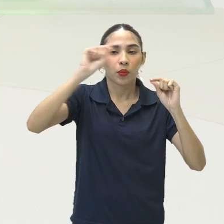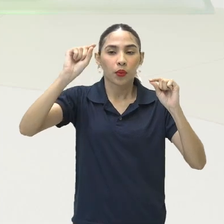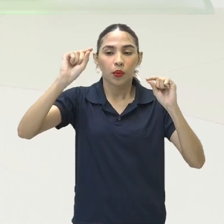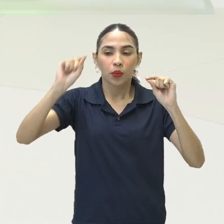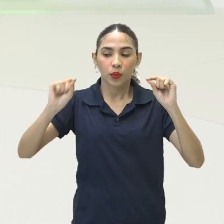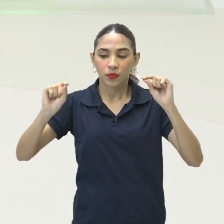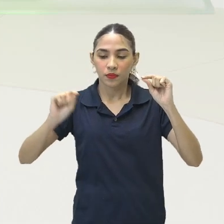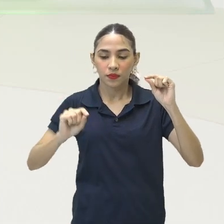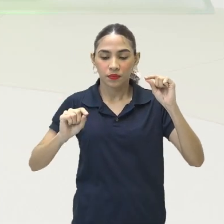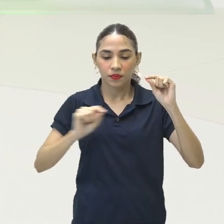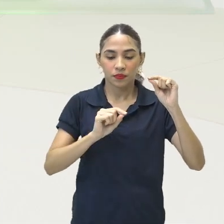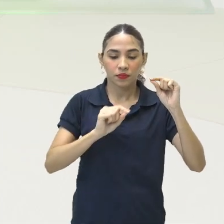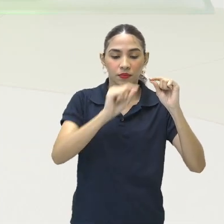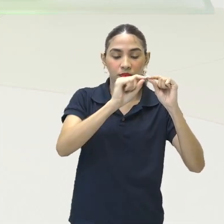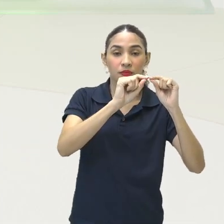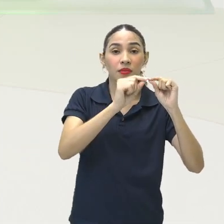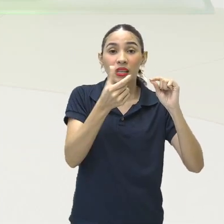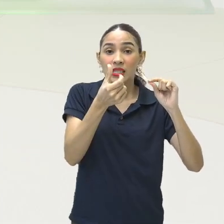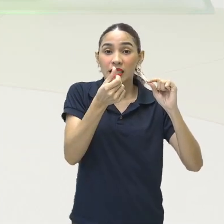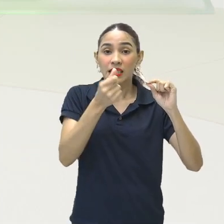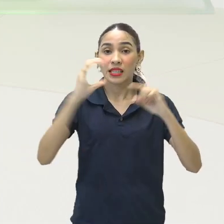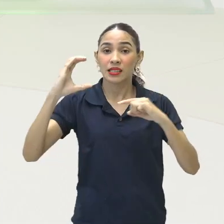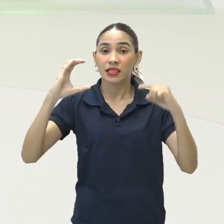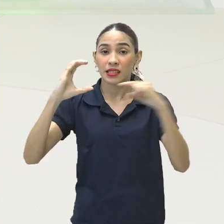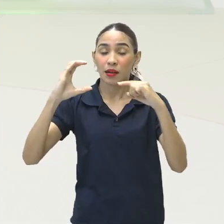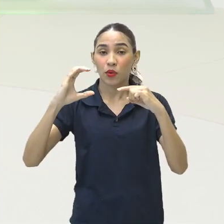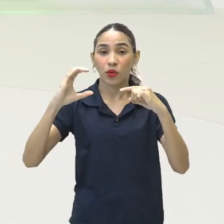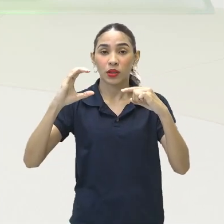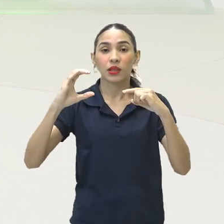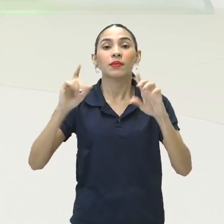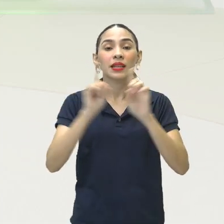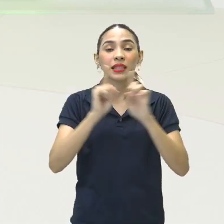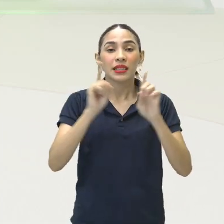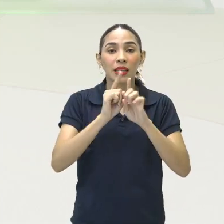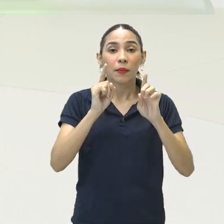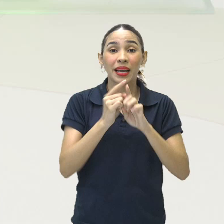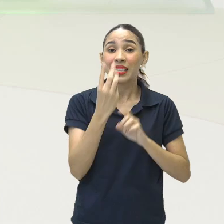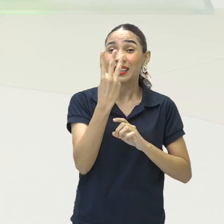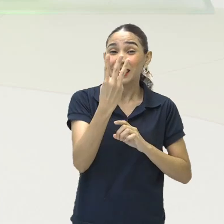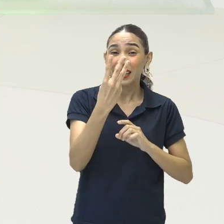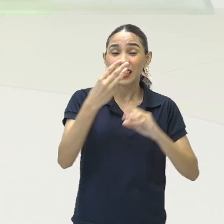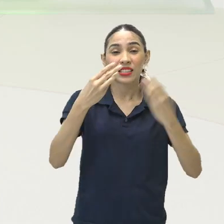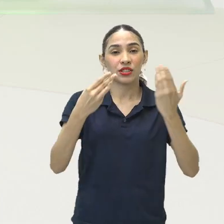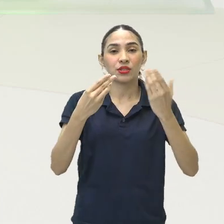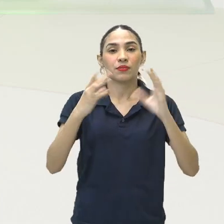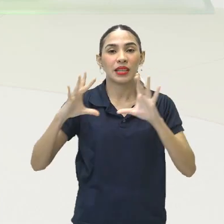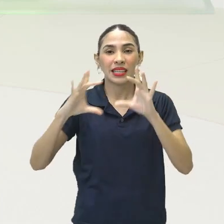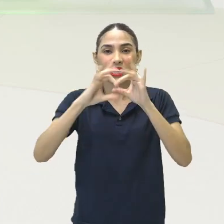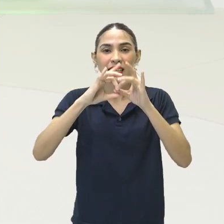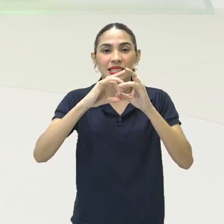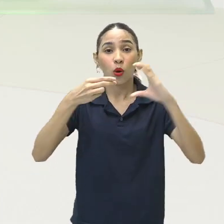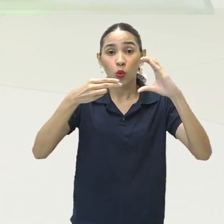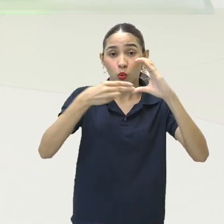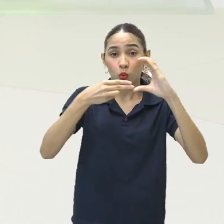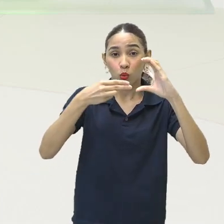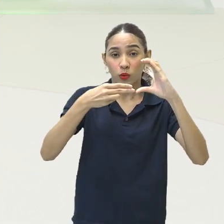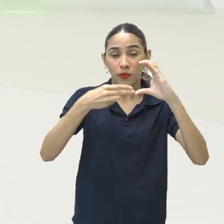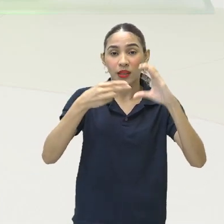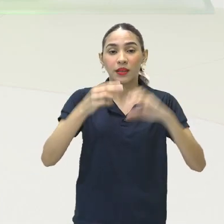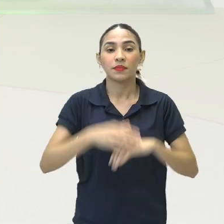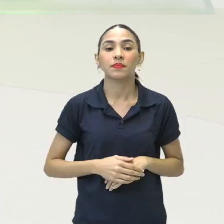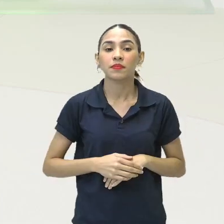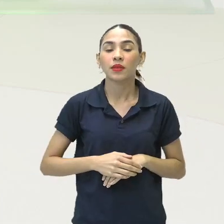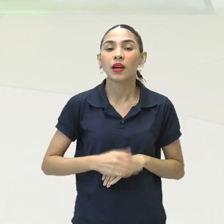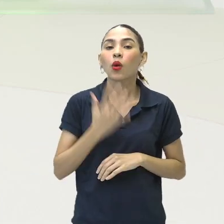carbono, ele tem 6 carbonos e tem 3 ligações duplas alternadas. Observe ali, ó, em vermelho, ligação dupla.